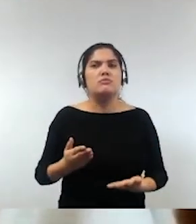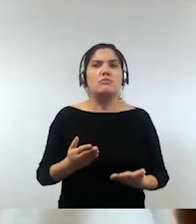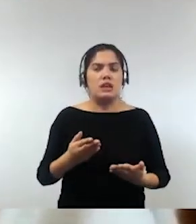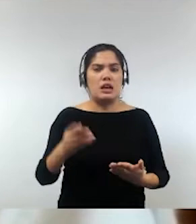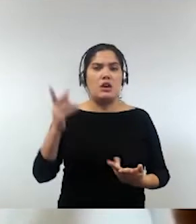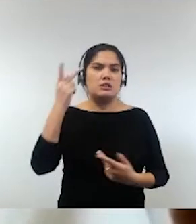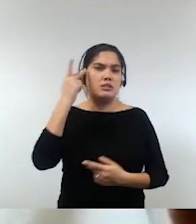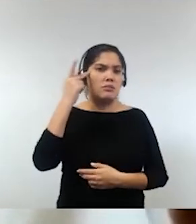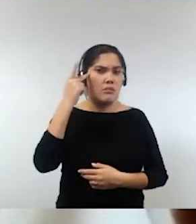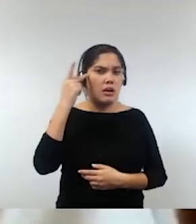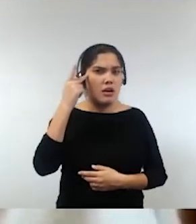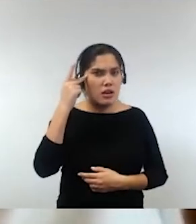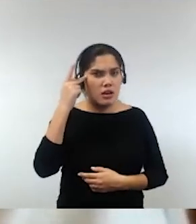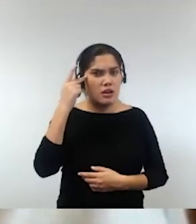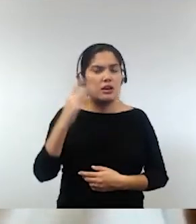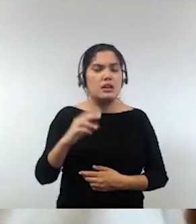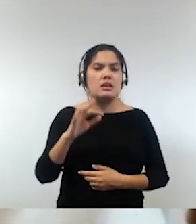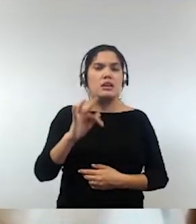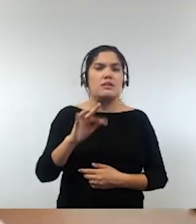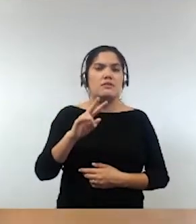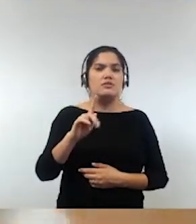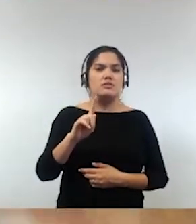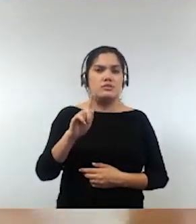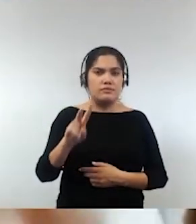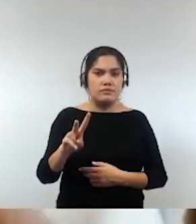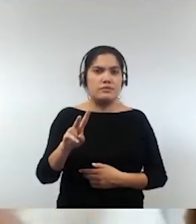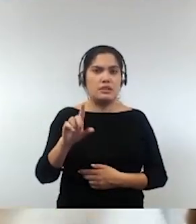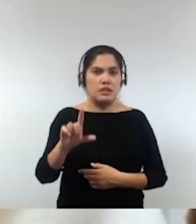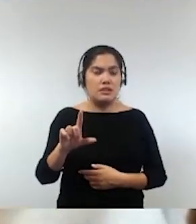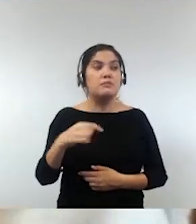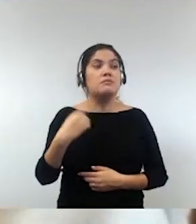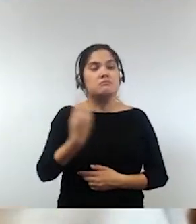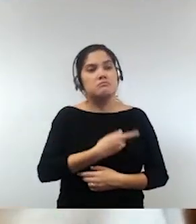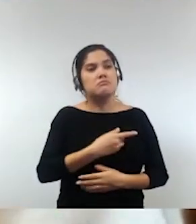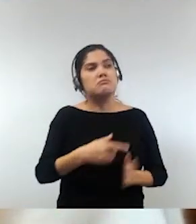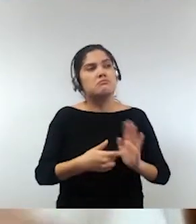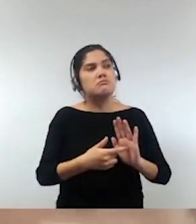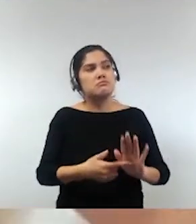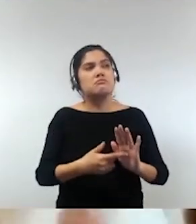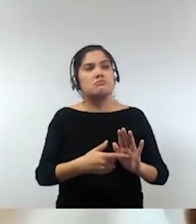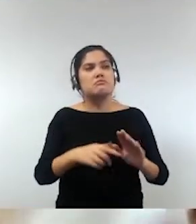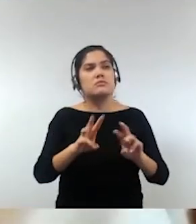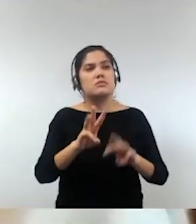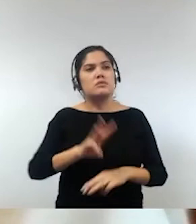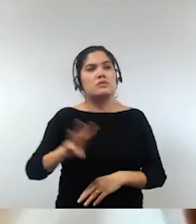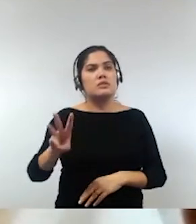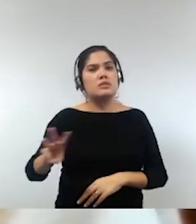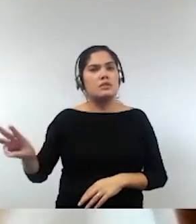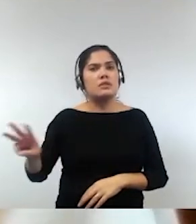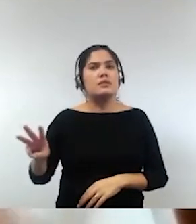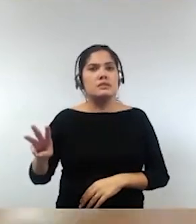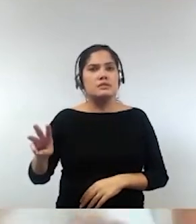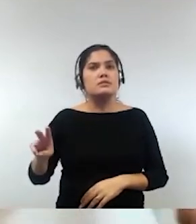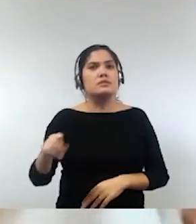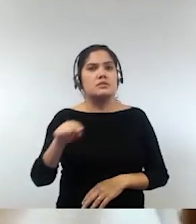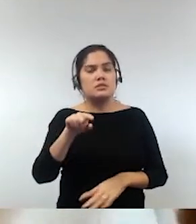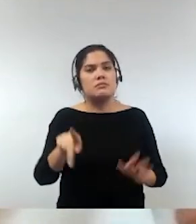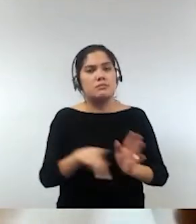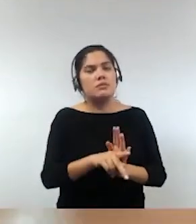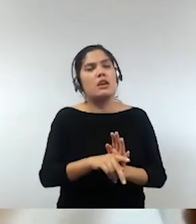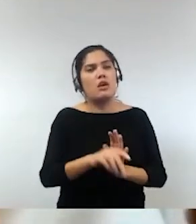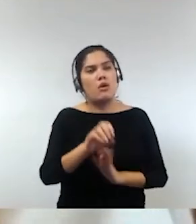São Paulo, do ICFML, estava a ser apresentada a plataforma das ODRs, né, das plataformas